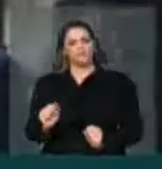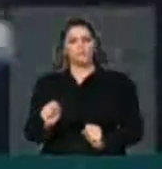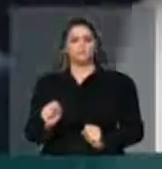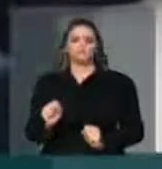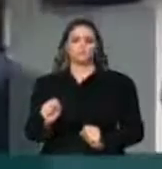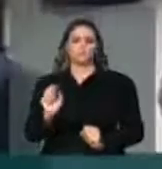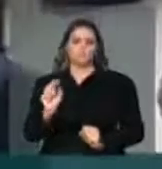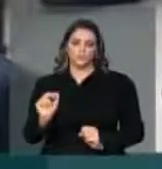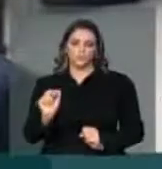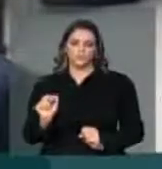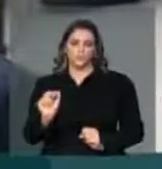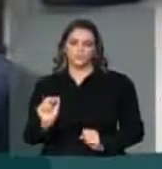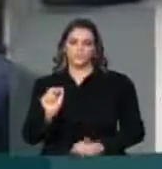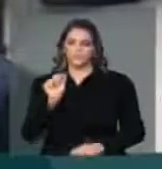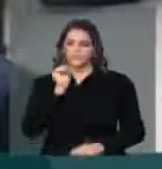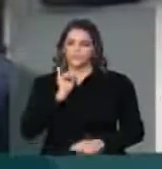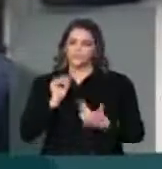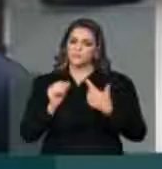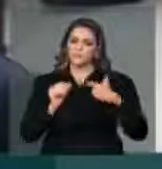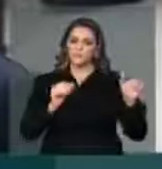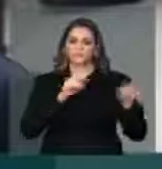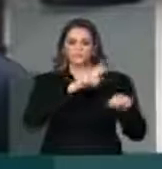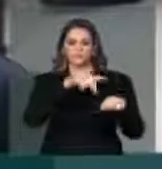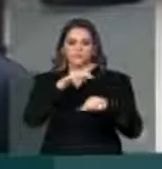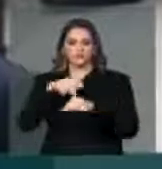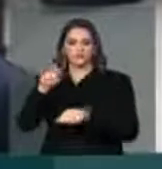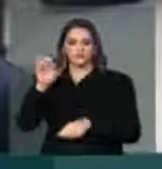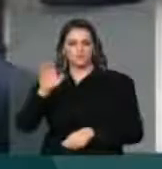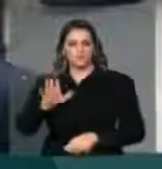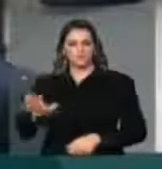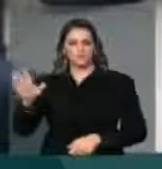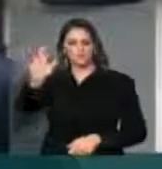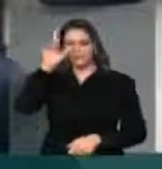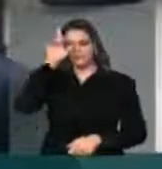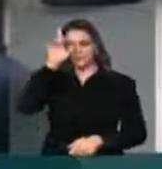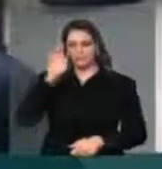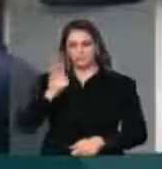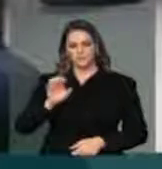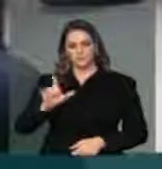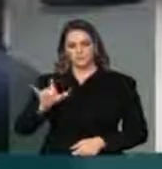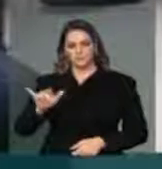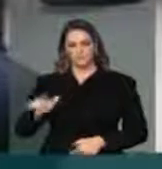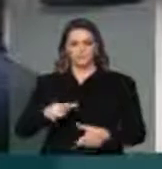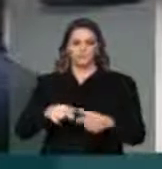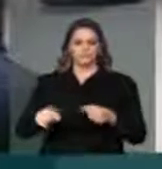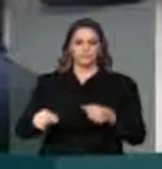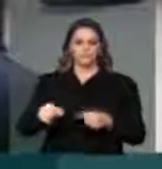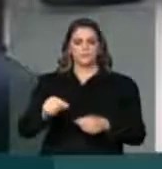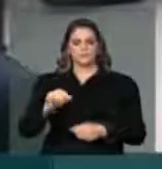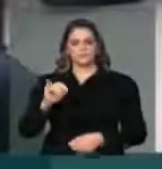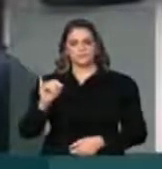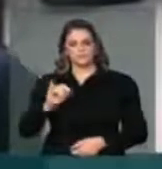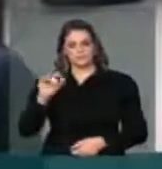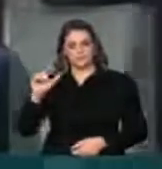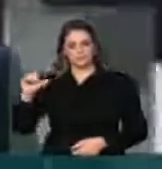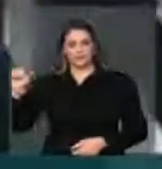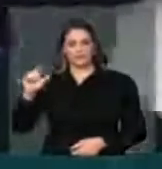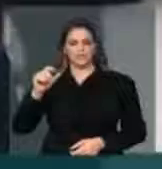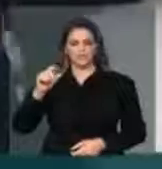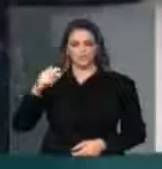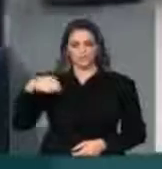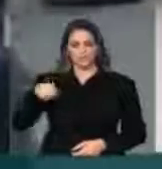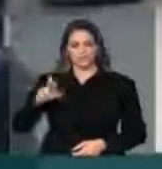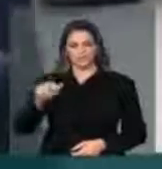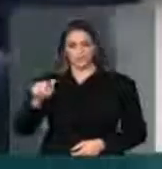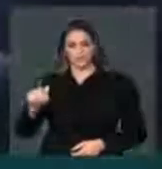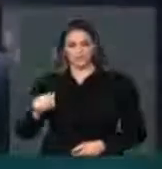esse uso, a exemplo de países europeus, Alemanha, Bélgica, Japão, França, Itália, Noruega, como também